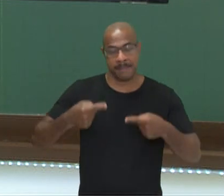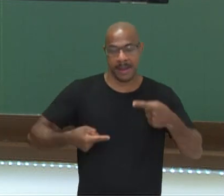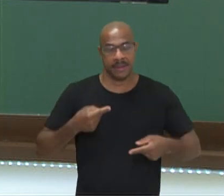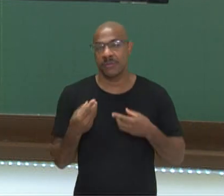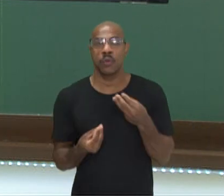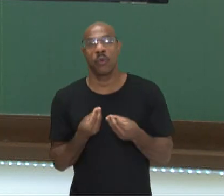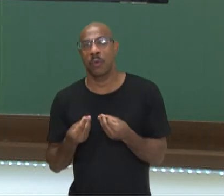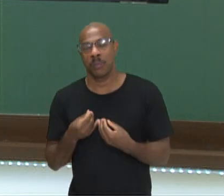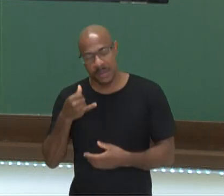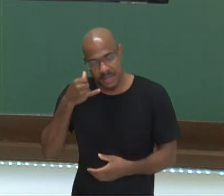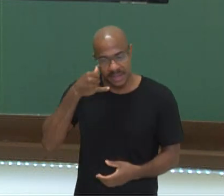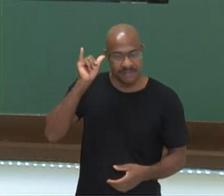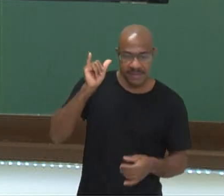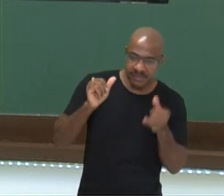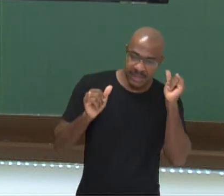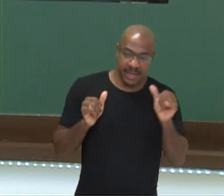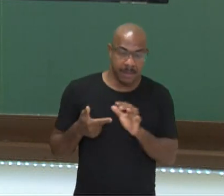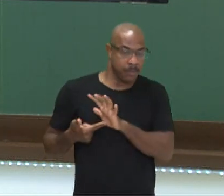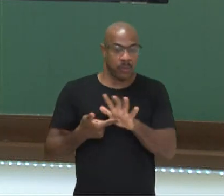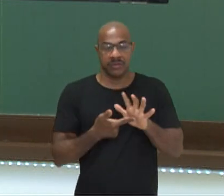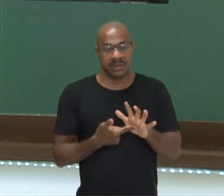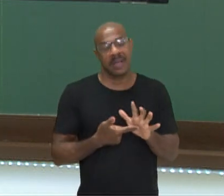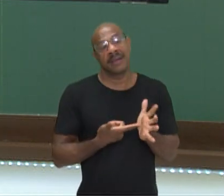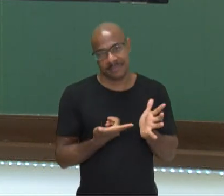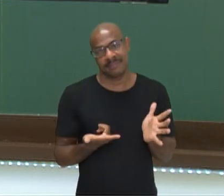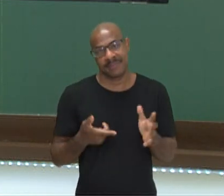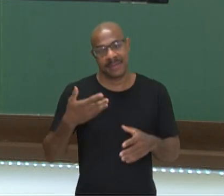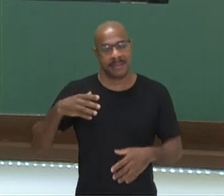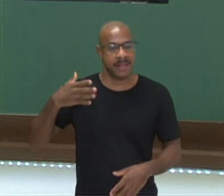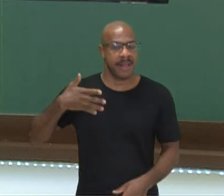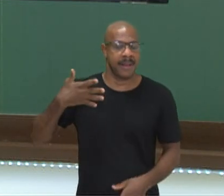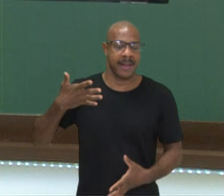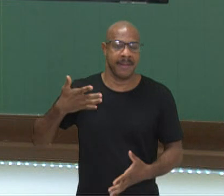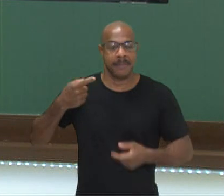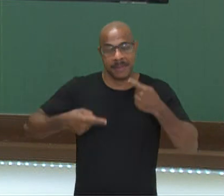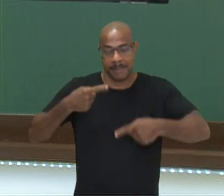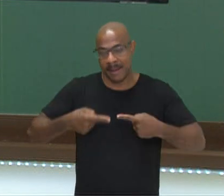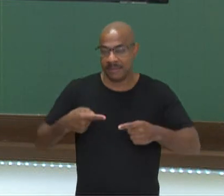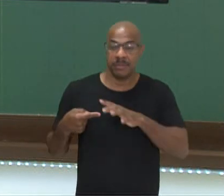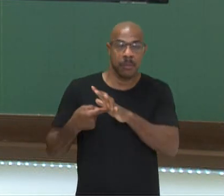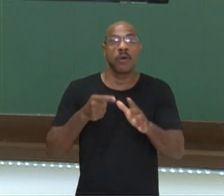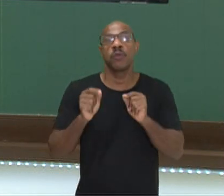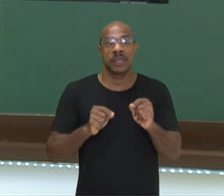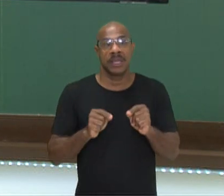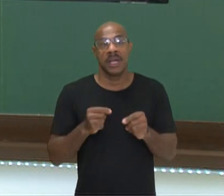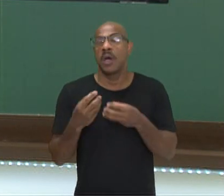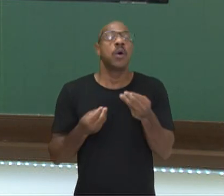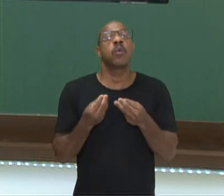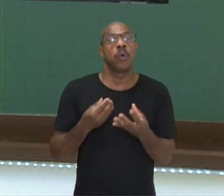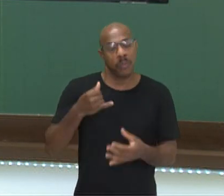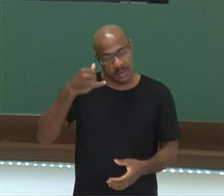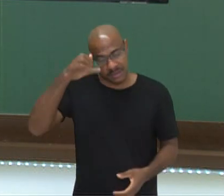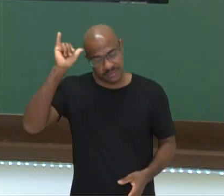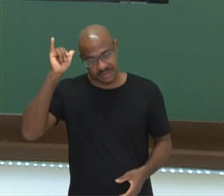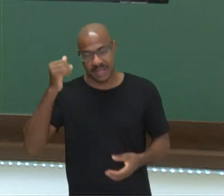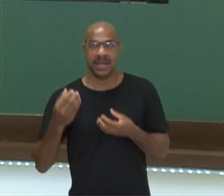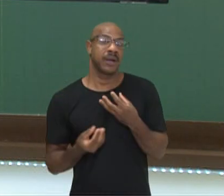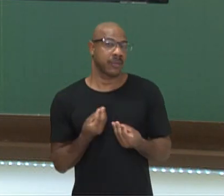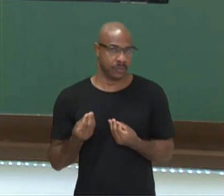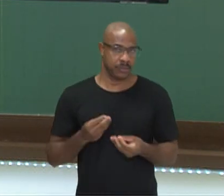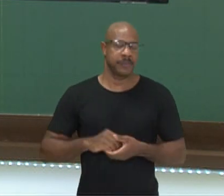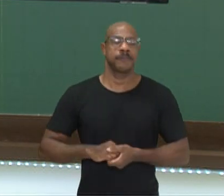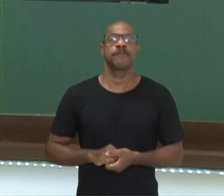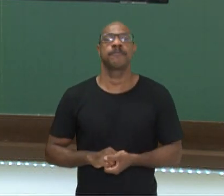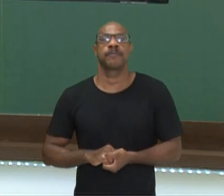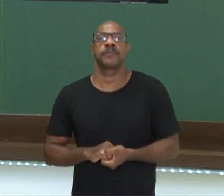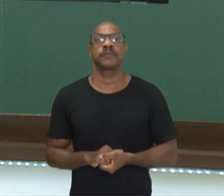pessoas mostrem as suas opiniões de como resolver esses problemas, essas dificuldades. Chegamos no fim da nossa aula,